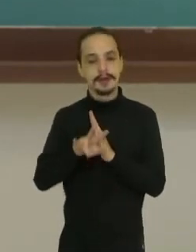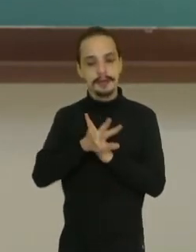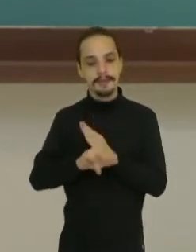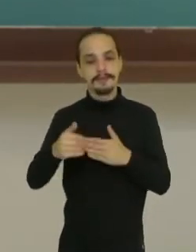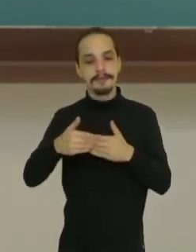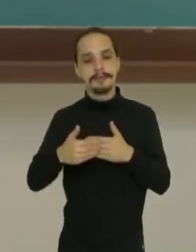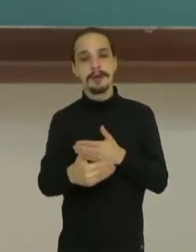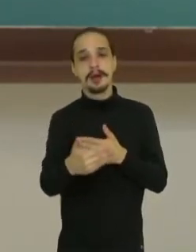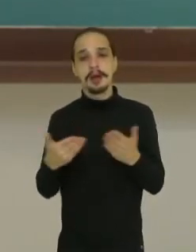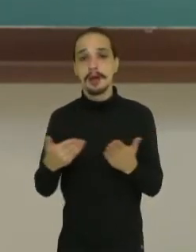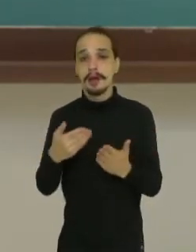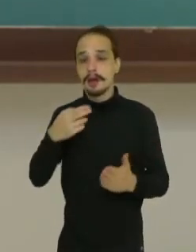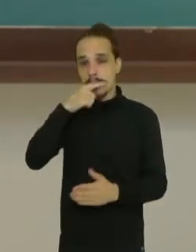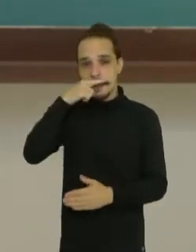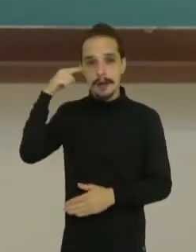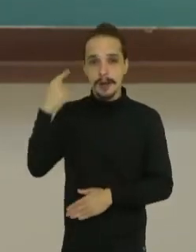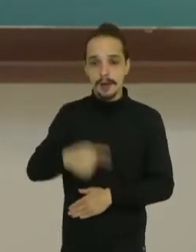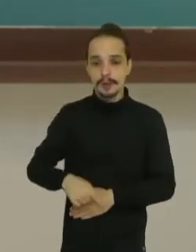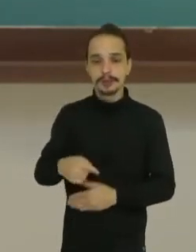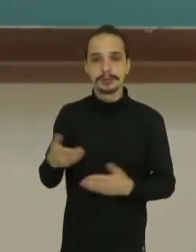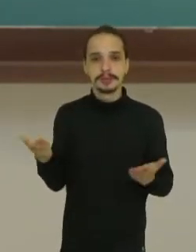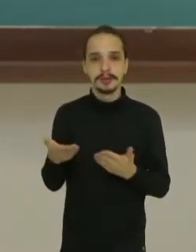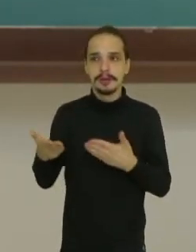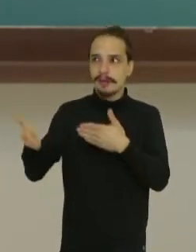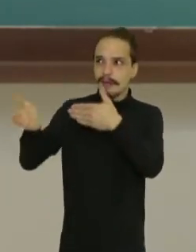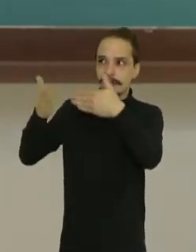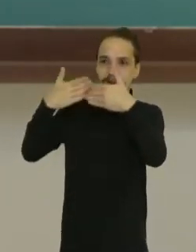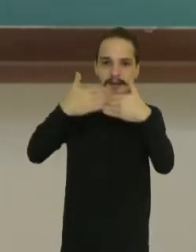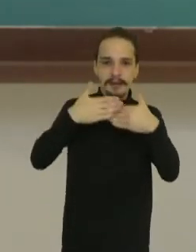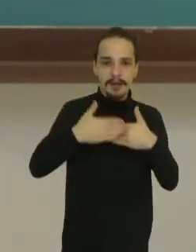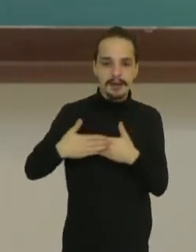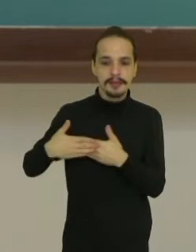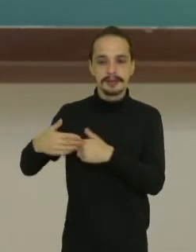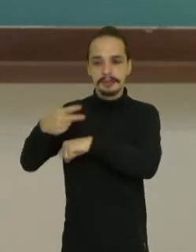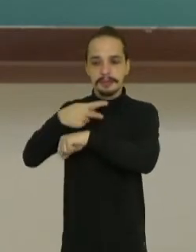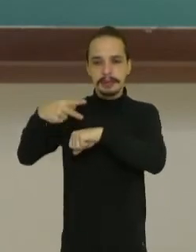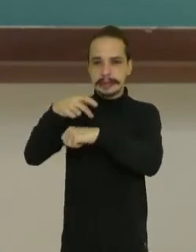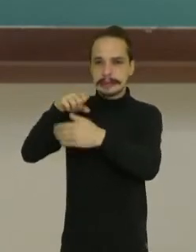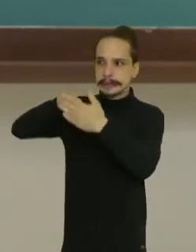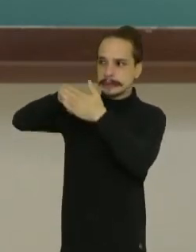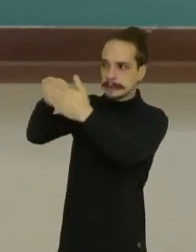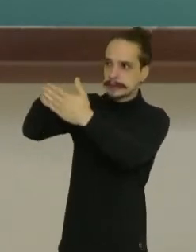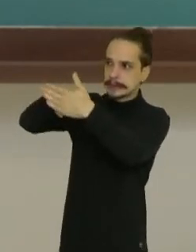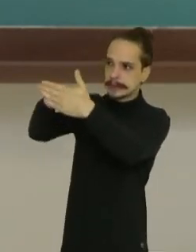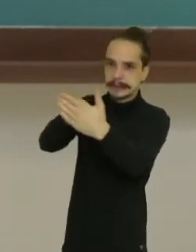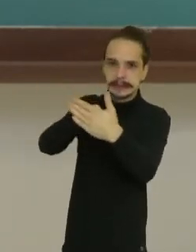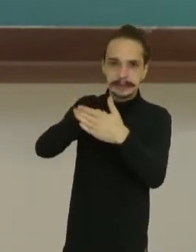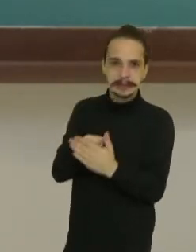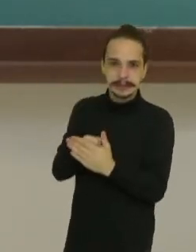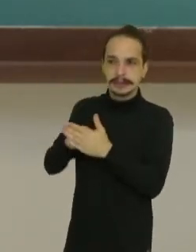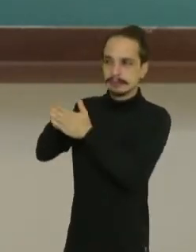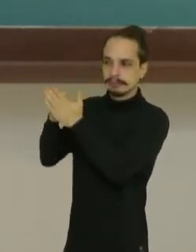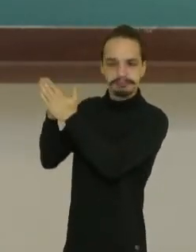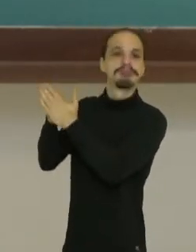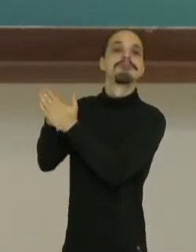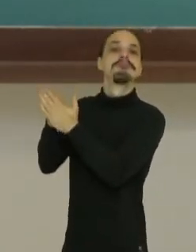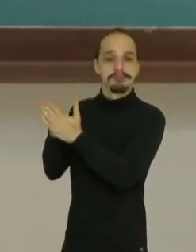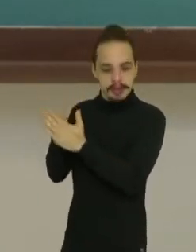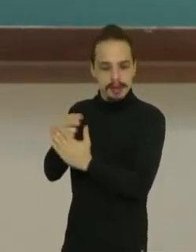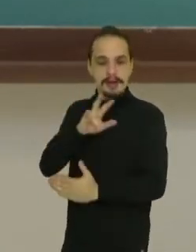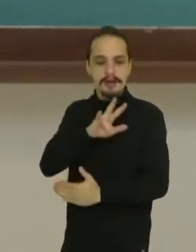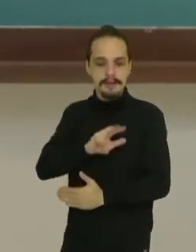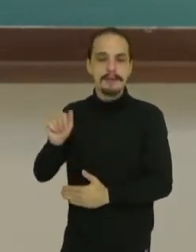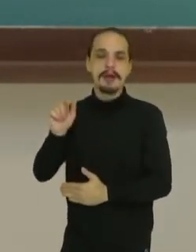acontecer com a Rússia, com esse fechamento que os países estão tendo em relação à economia russa, eles provavelmente